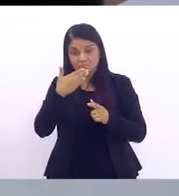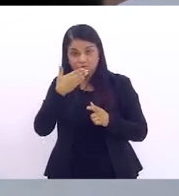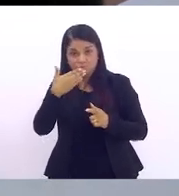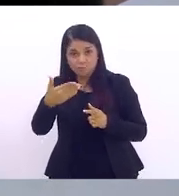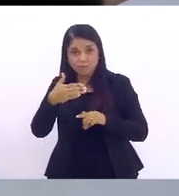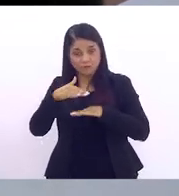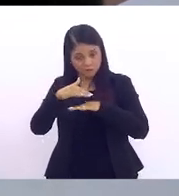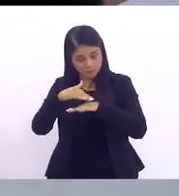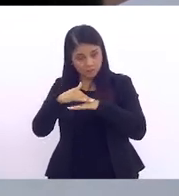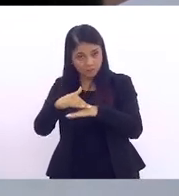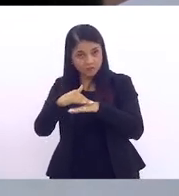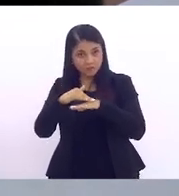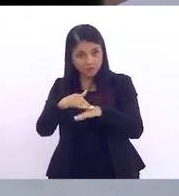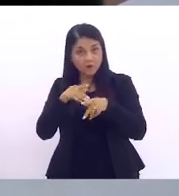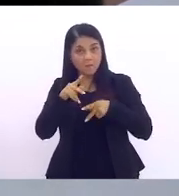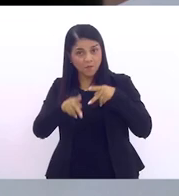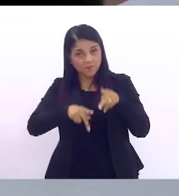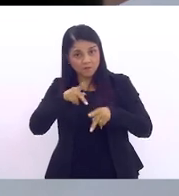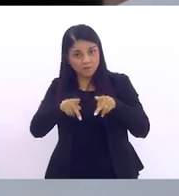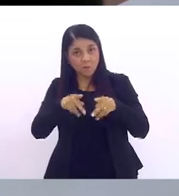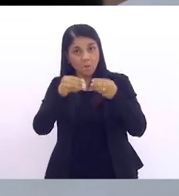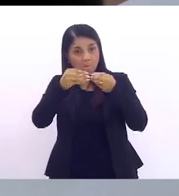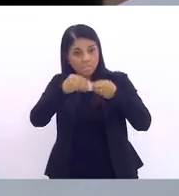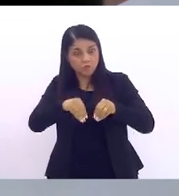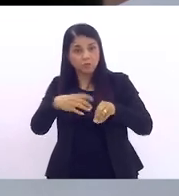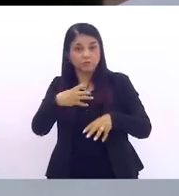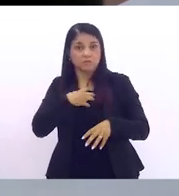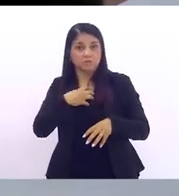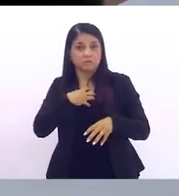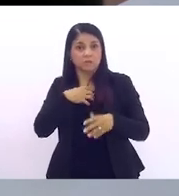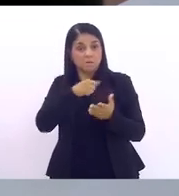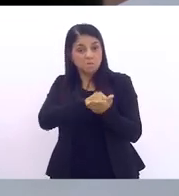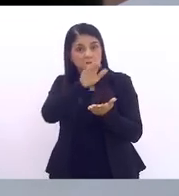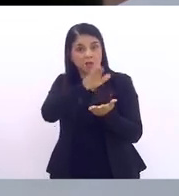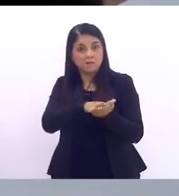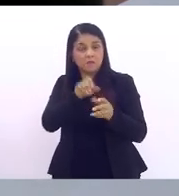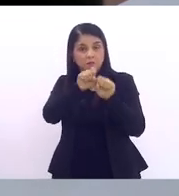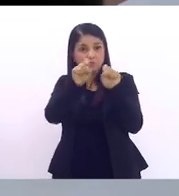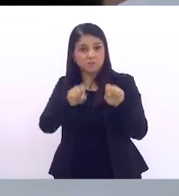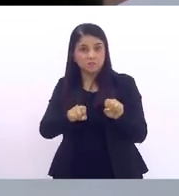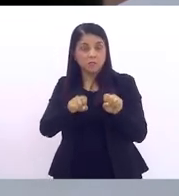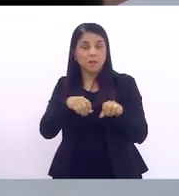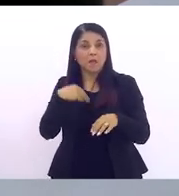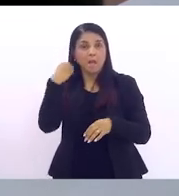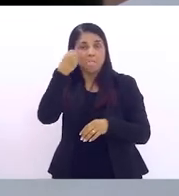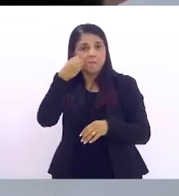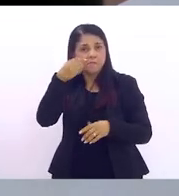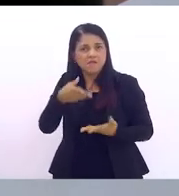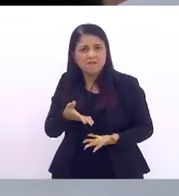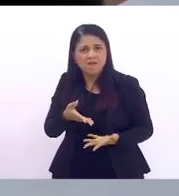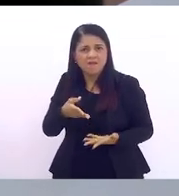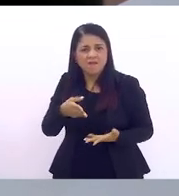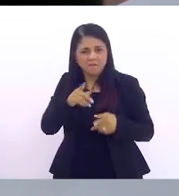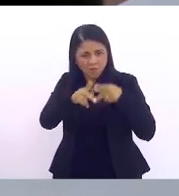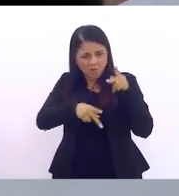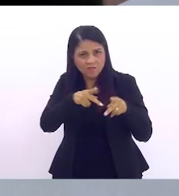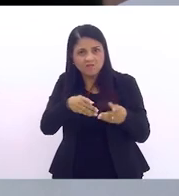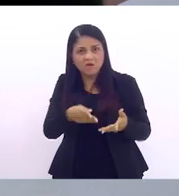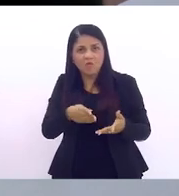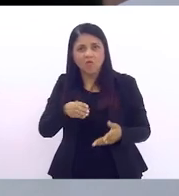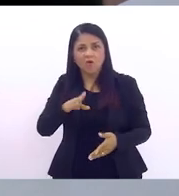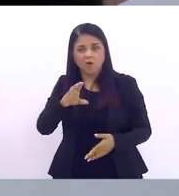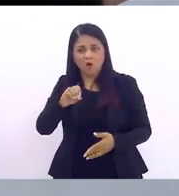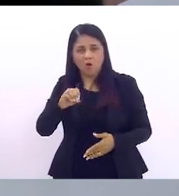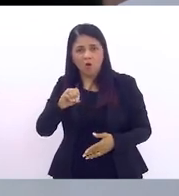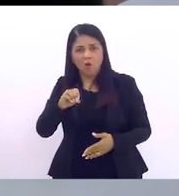população que se vê hoje prejudicada e penalizada por um sistema que a gente tá sendo cobaia que é o primeiro no Brasil né e ninguém